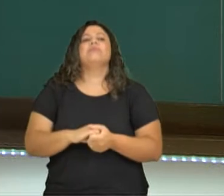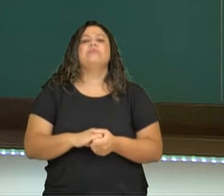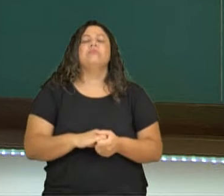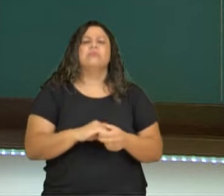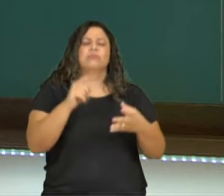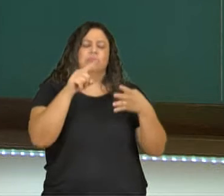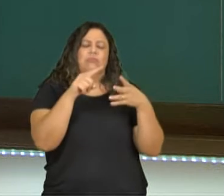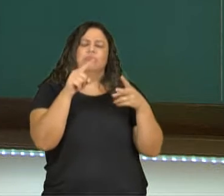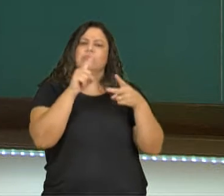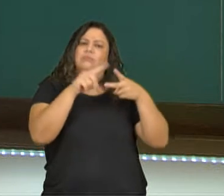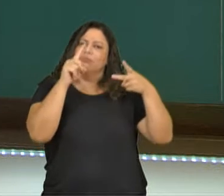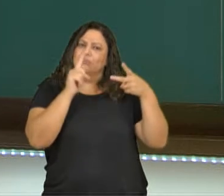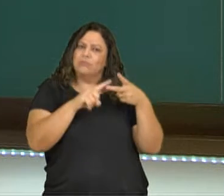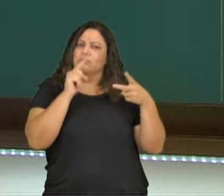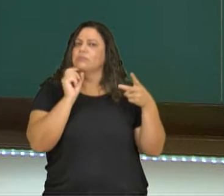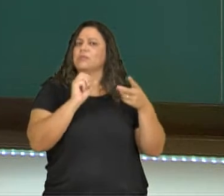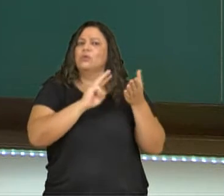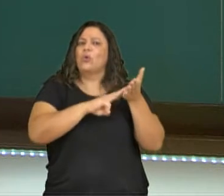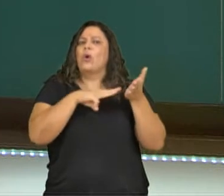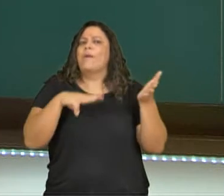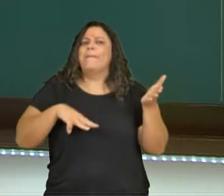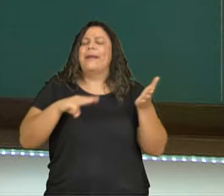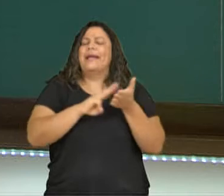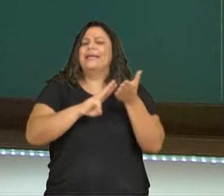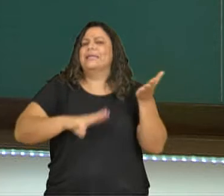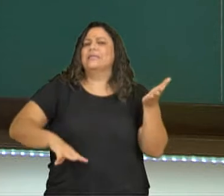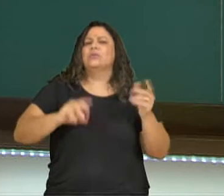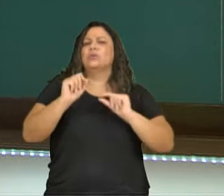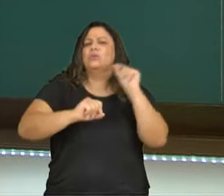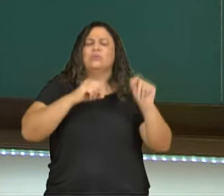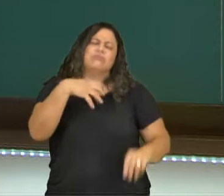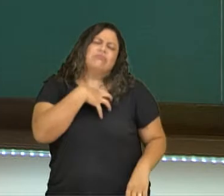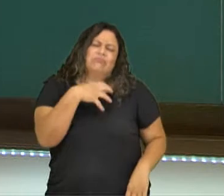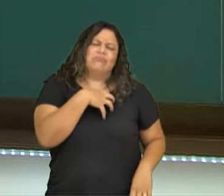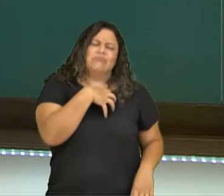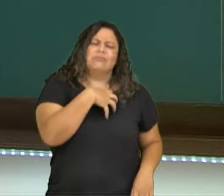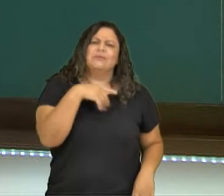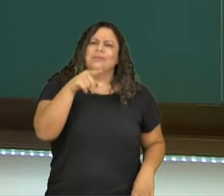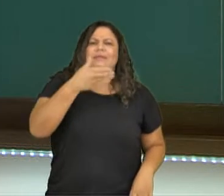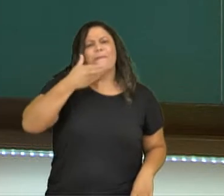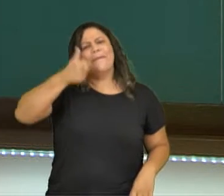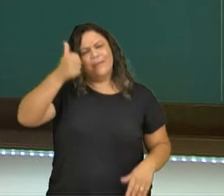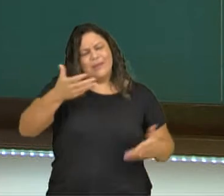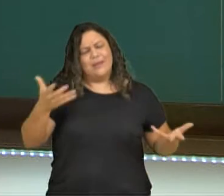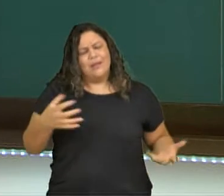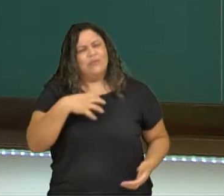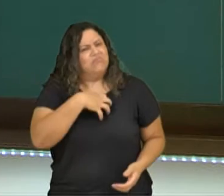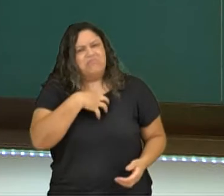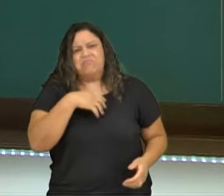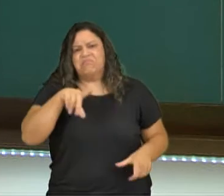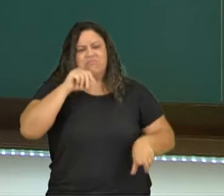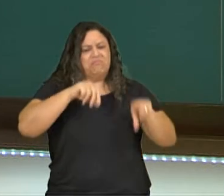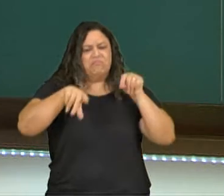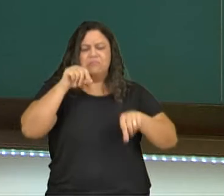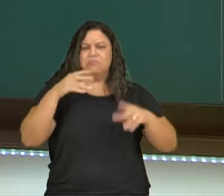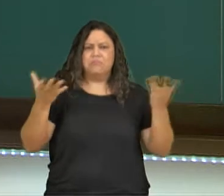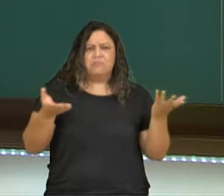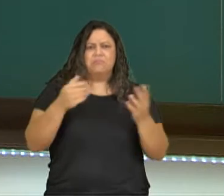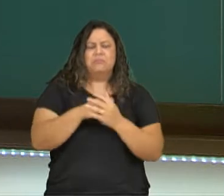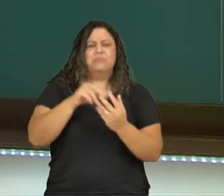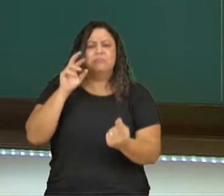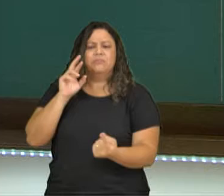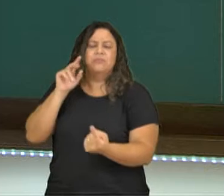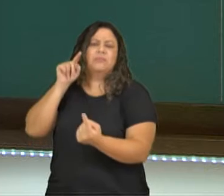cálculo. Qual deles é o mais adequado? Aquele que você se sentir mais confortável, tá bom? Os 2 você chega ao